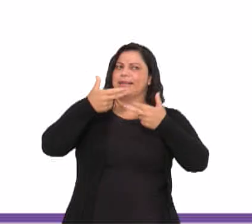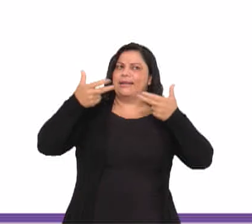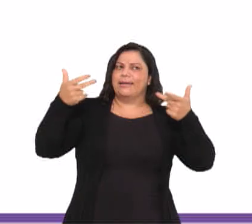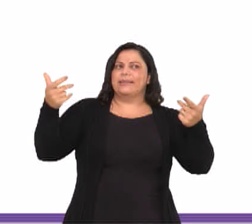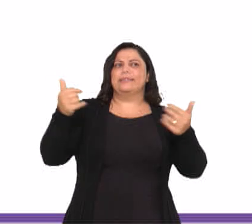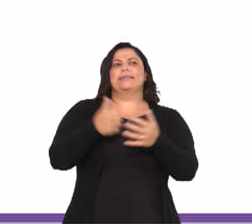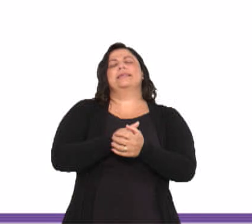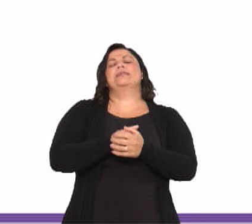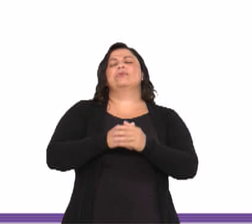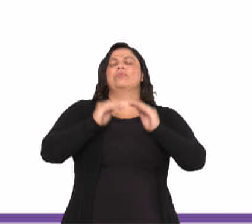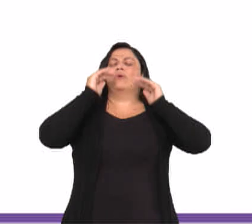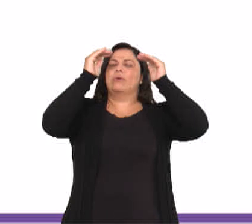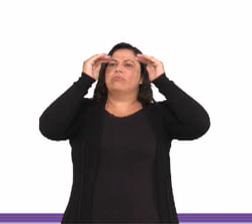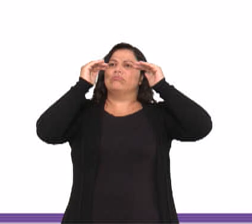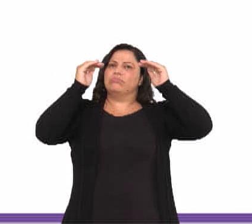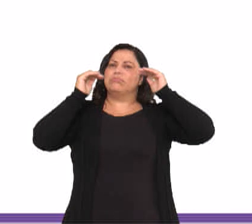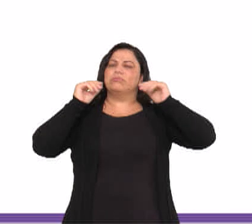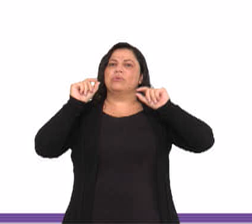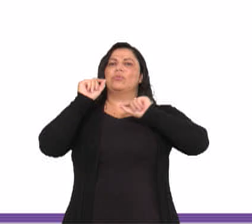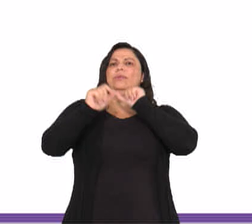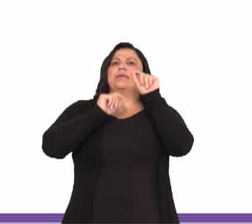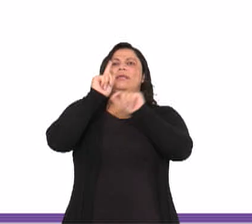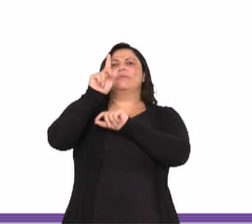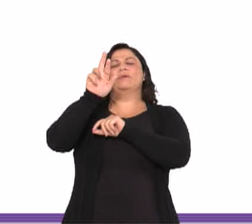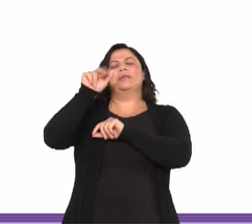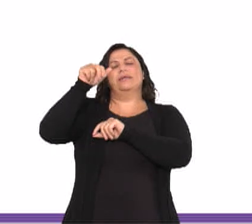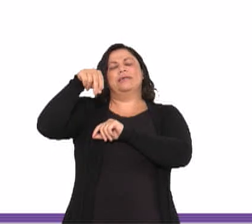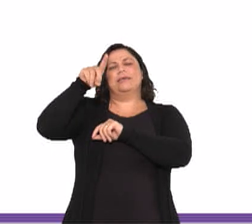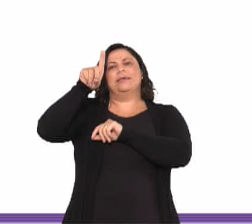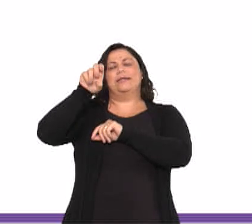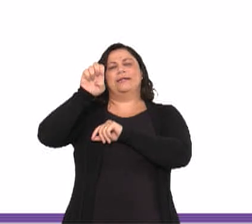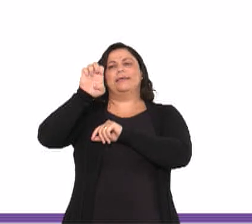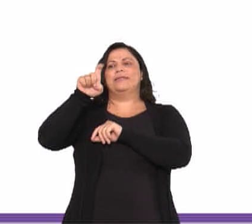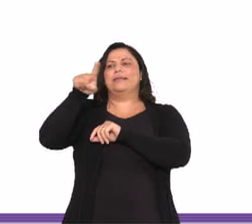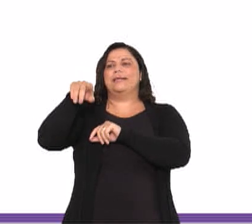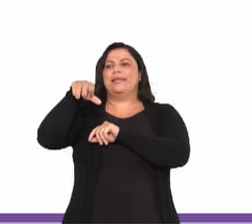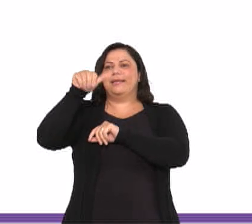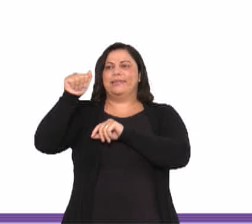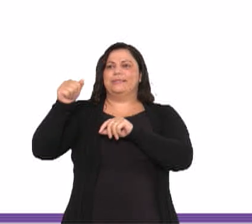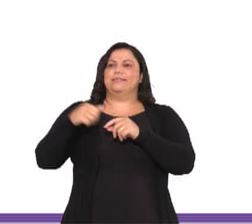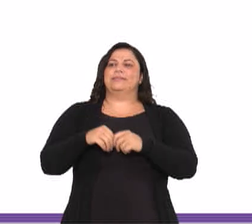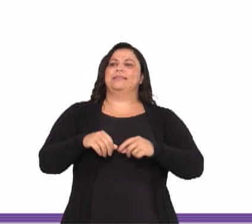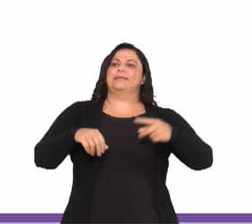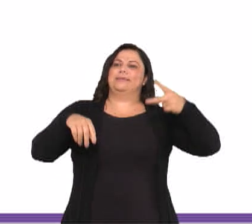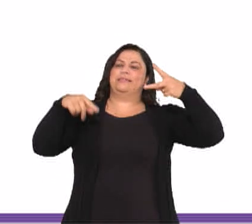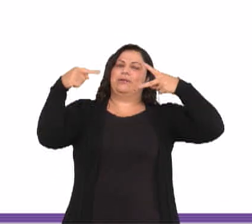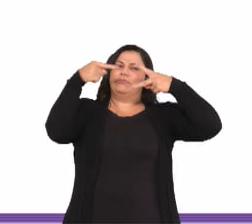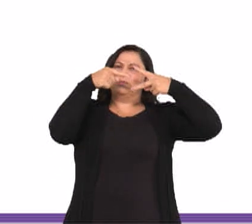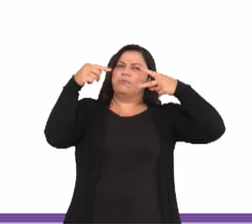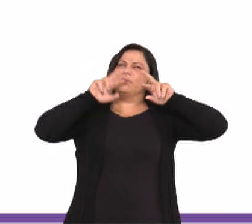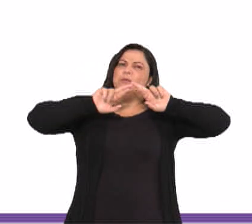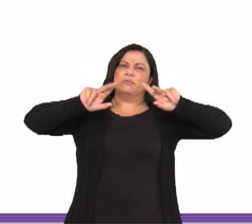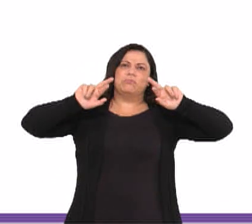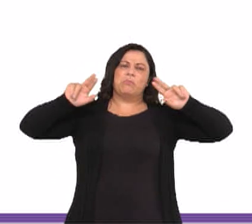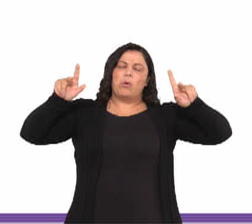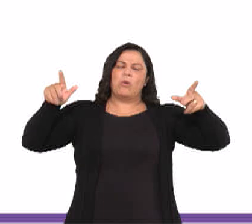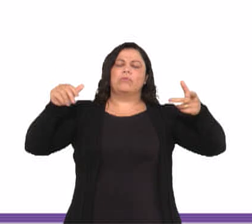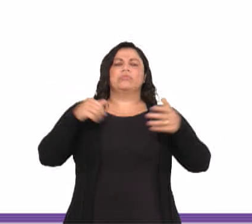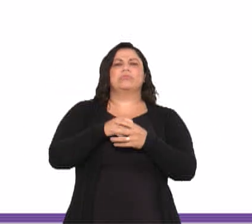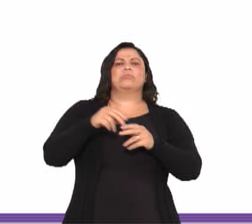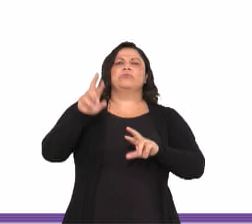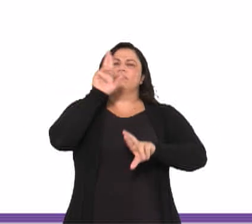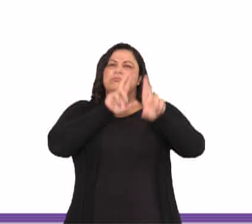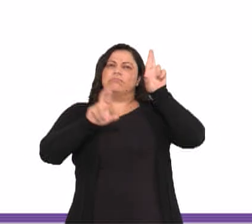campo elétrico, é uma grandeza vetorial, ou seja, possui módulo de direção e sentido, e a gente analisou aqui algumas propriedades